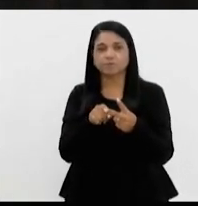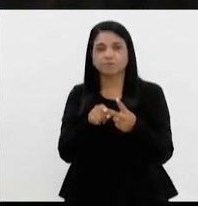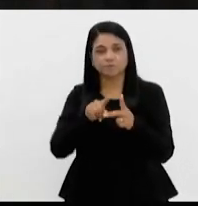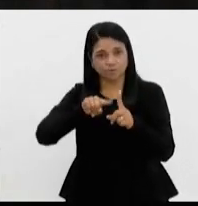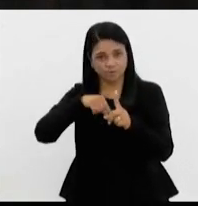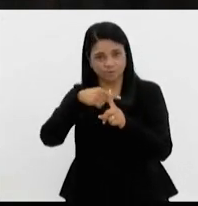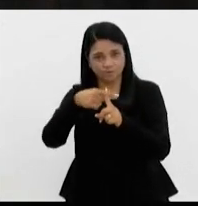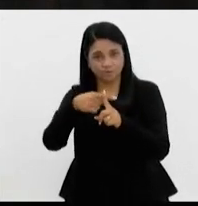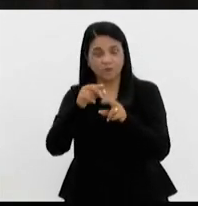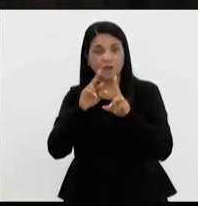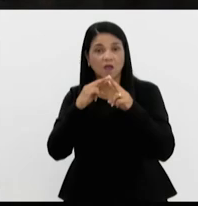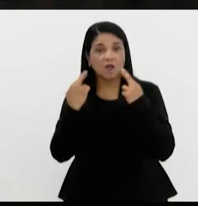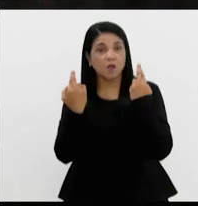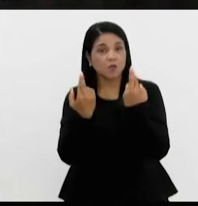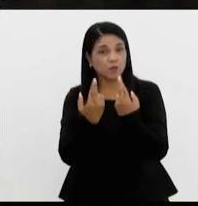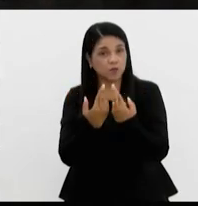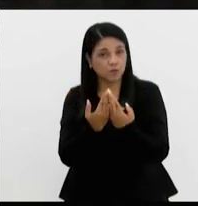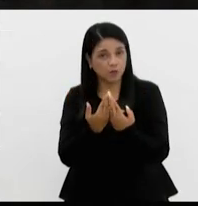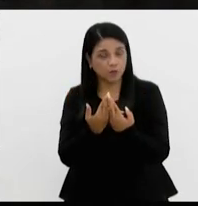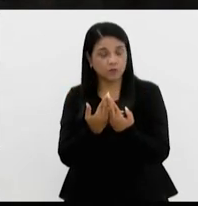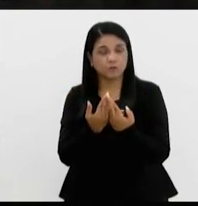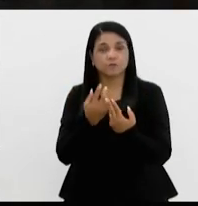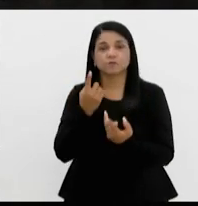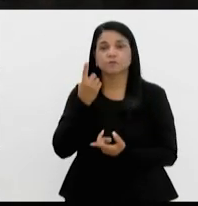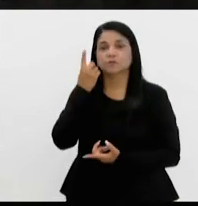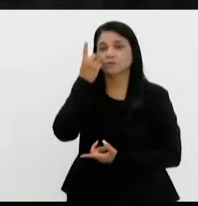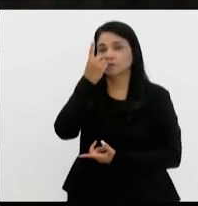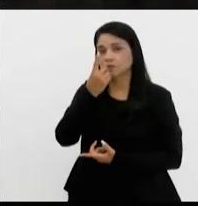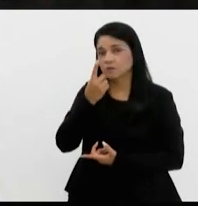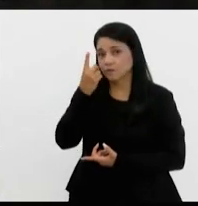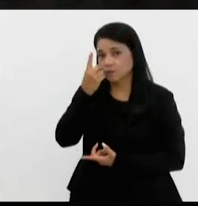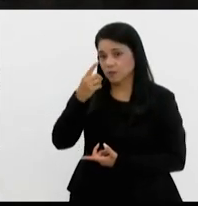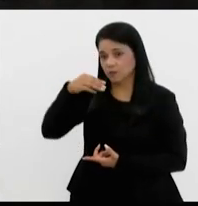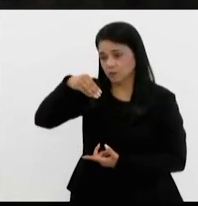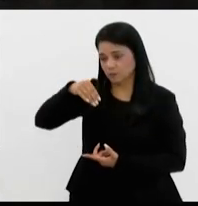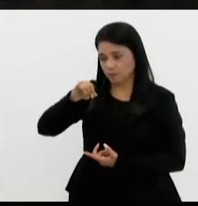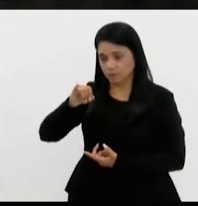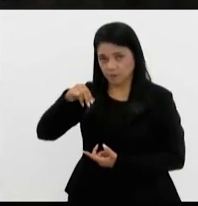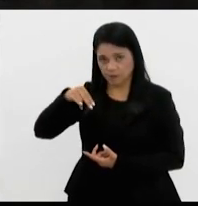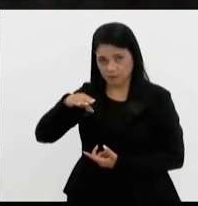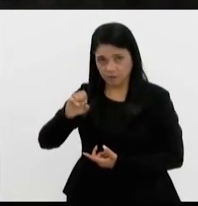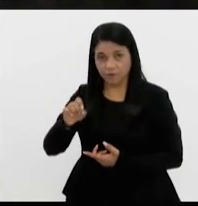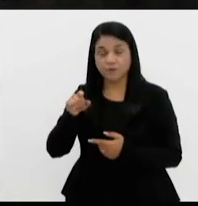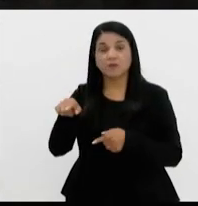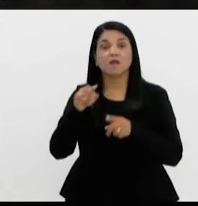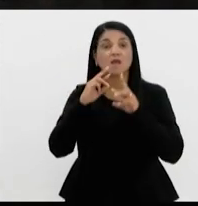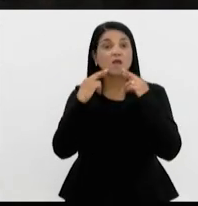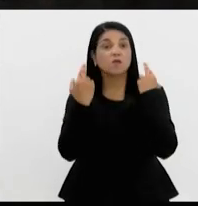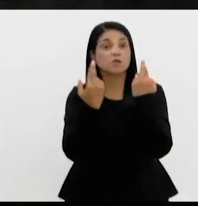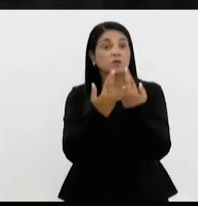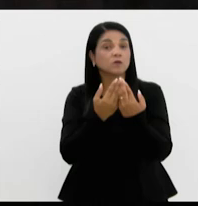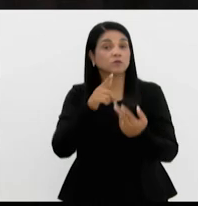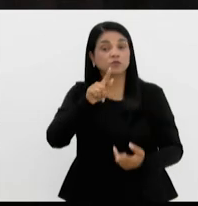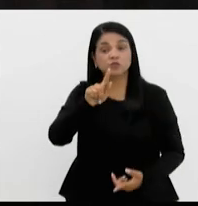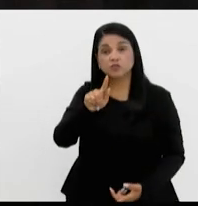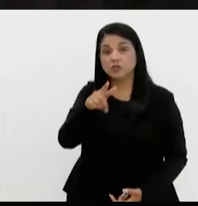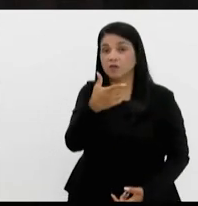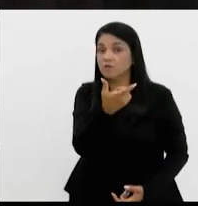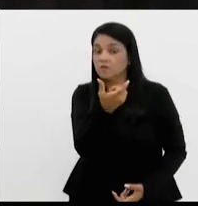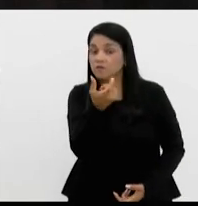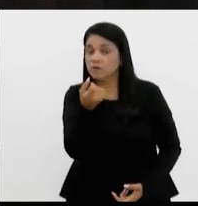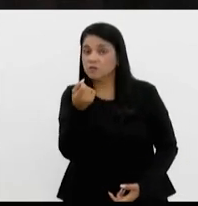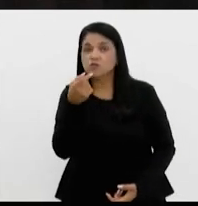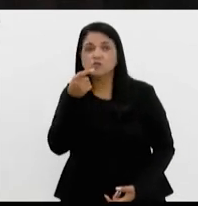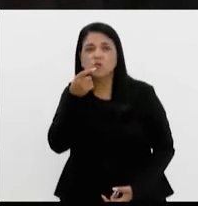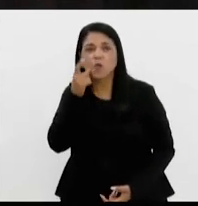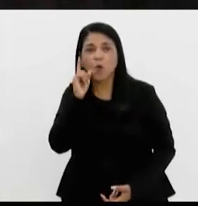reunião preliminar, deputado Carlos Mink, do G20, que está acontecendo... Aconteceu ontem,